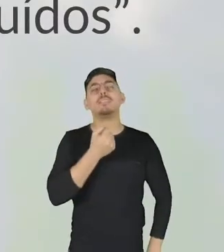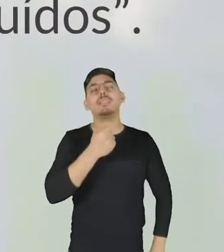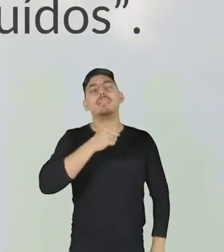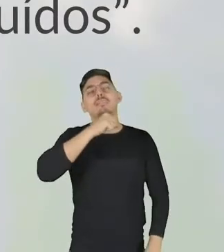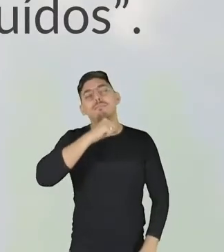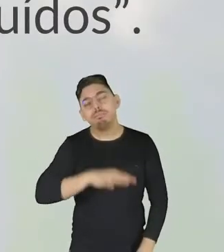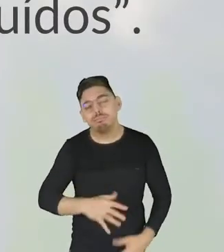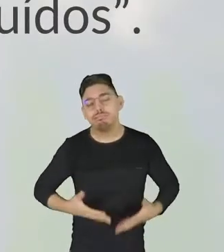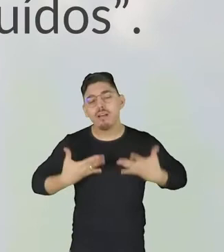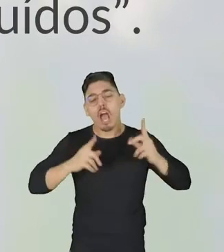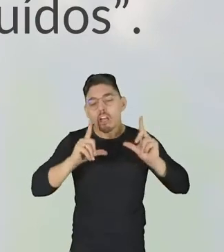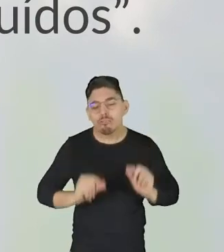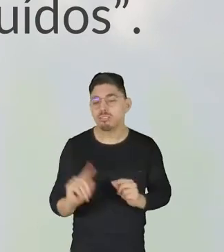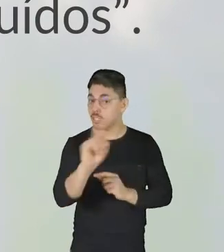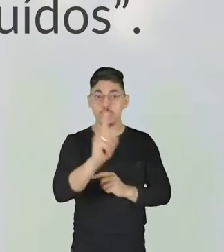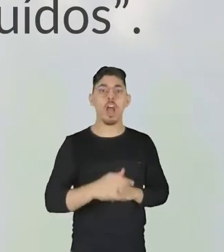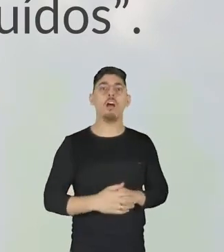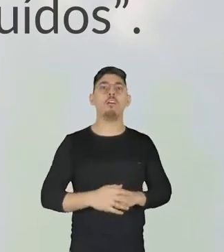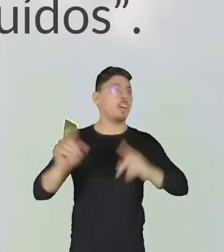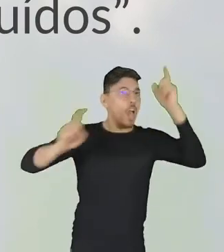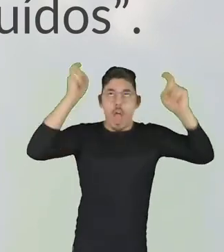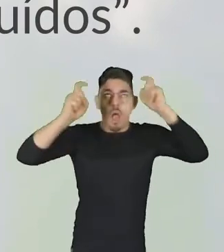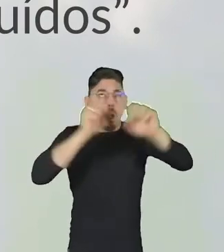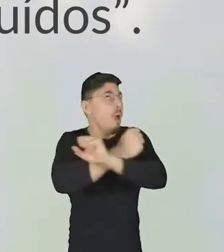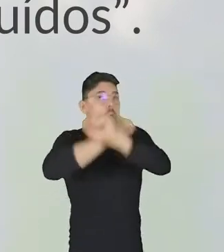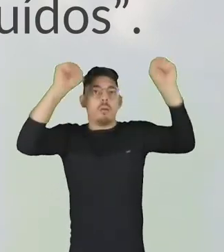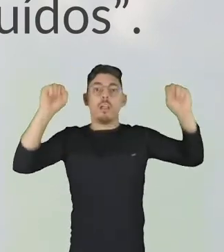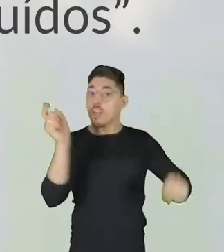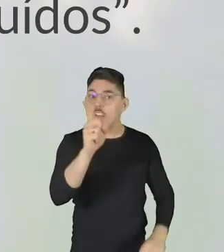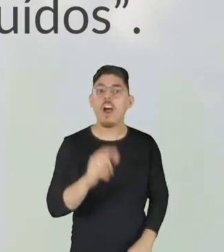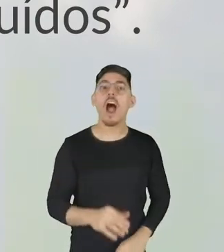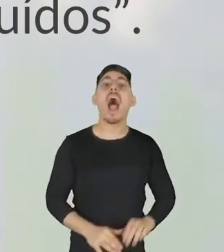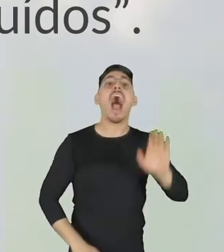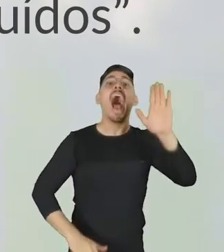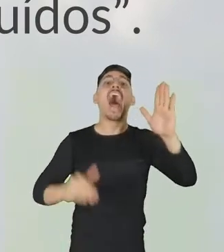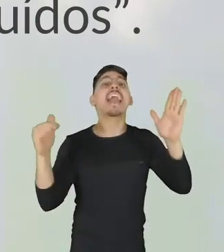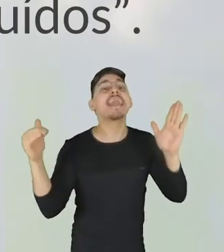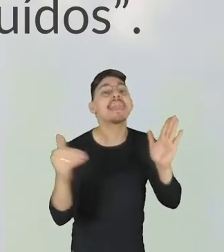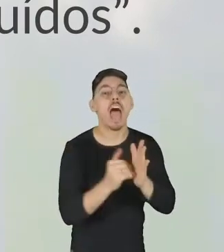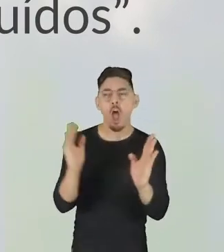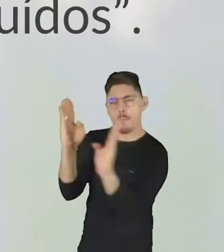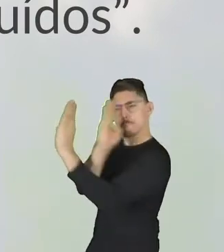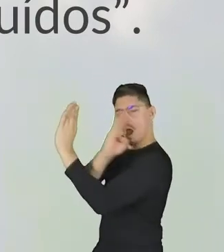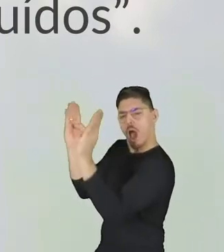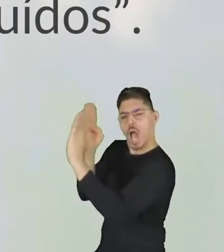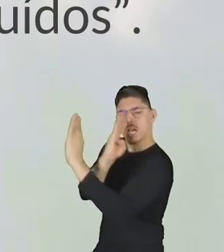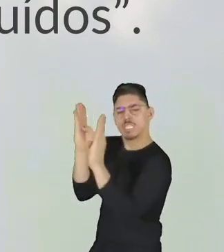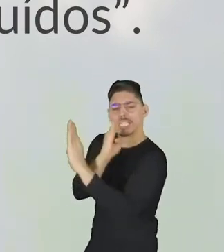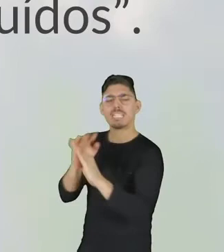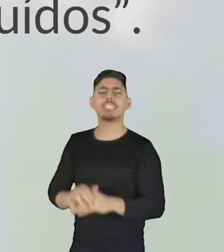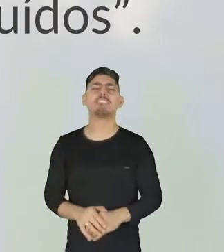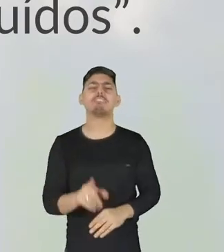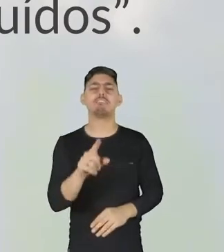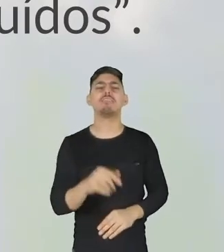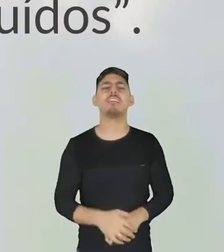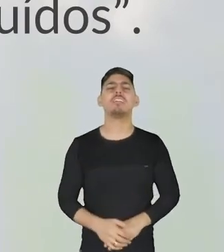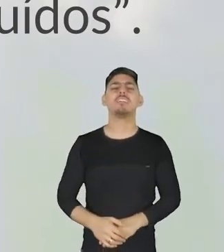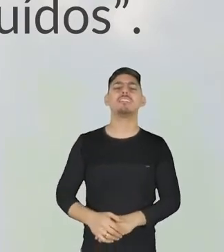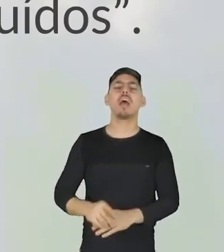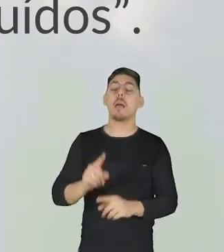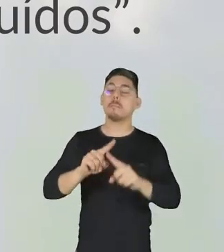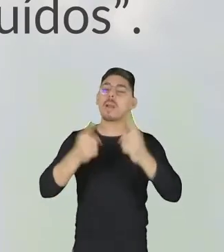não ficamos desesperados, nós podemos ser perseguidos e nós podemos ser abatidos, mas